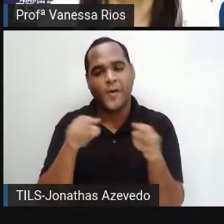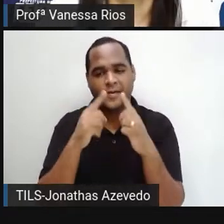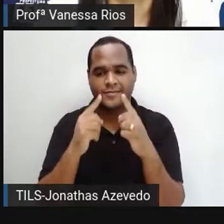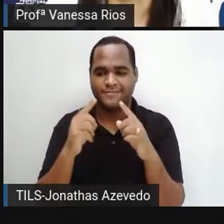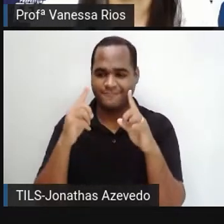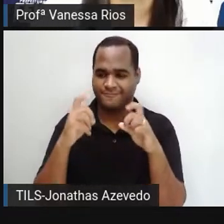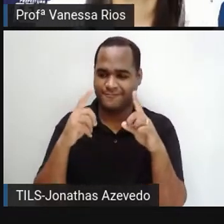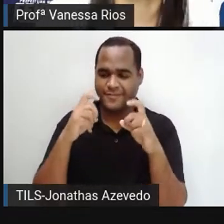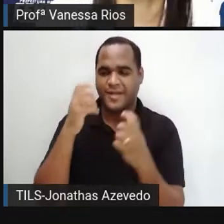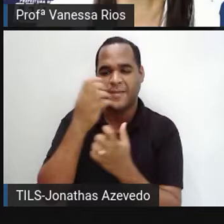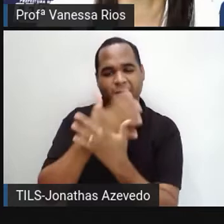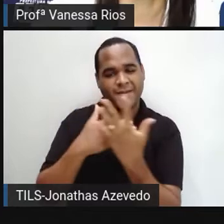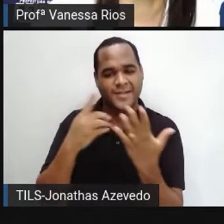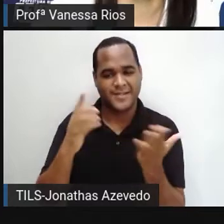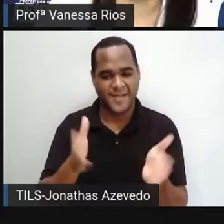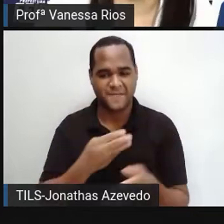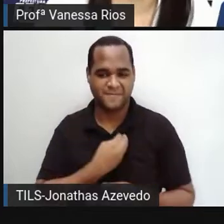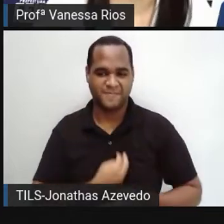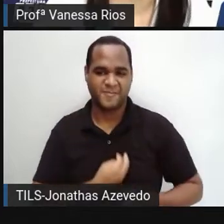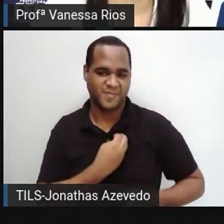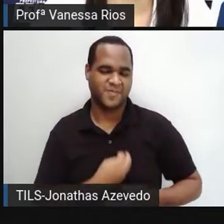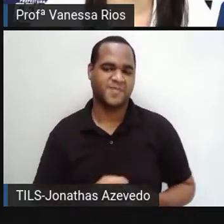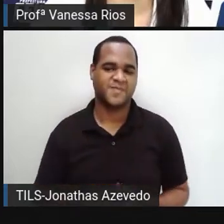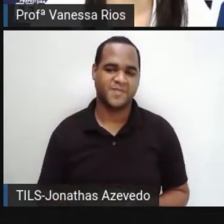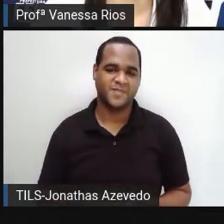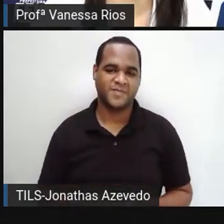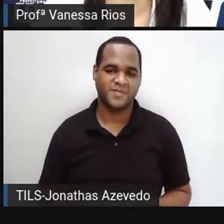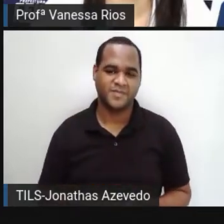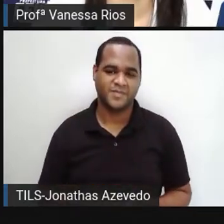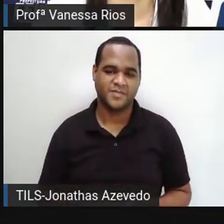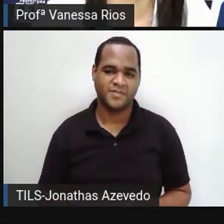expressar músicas já existentes.